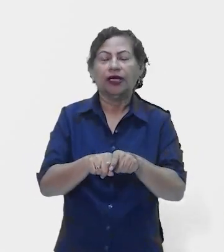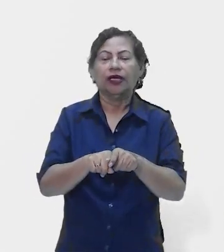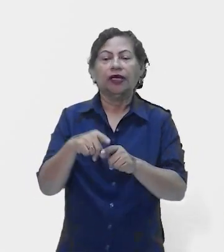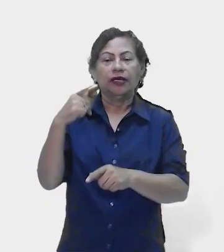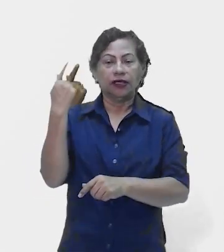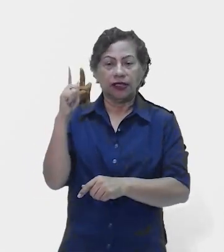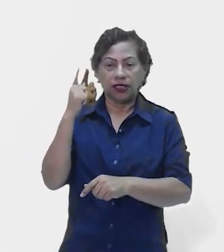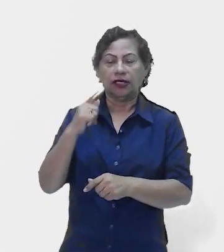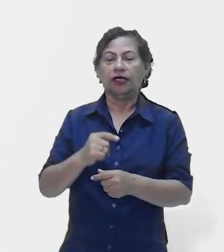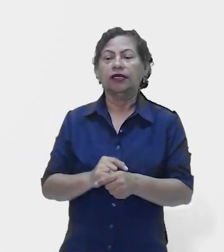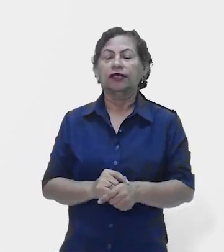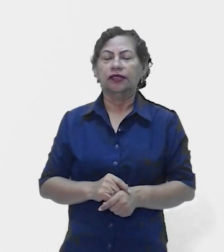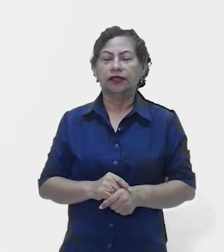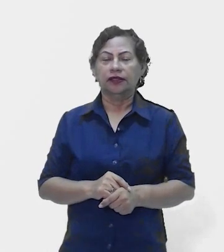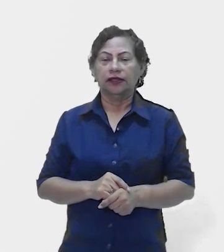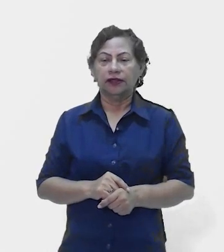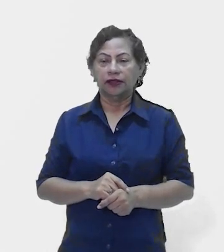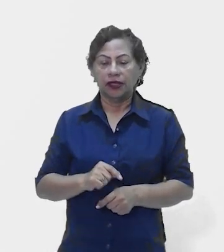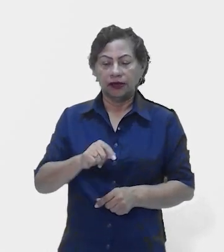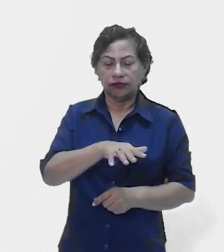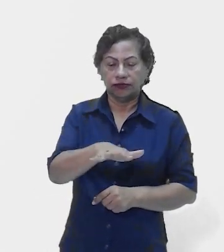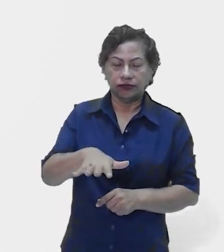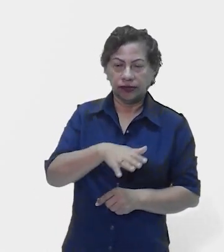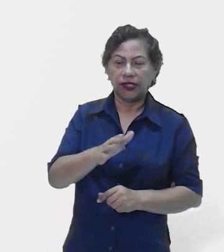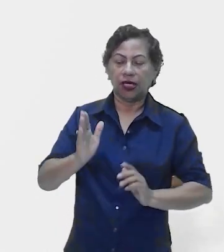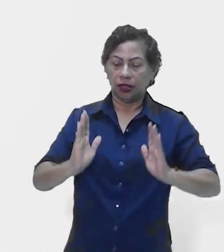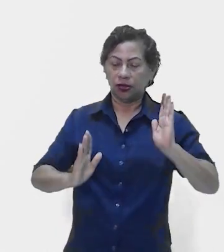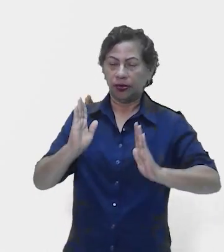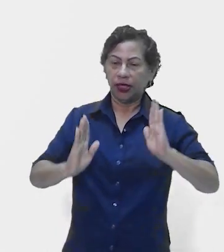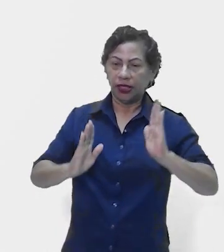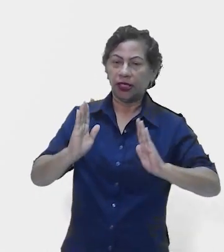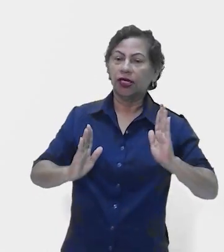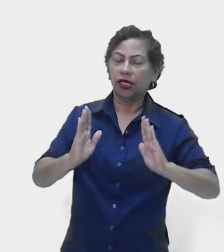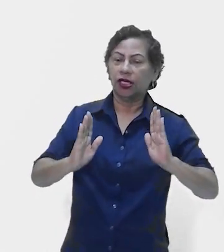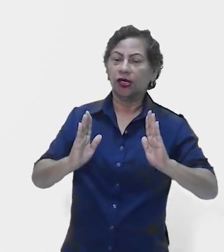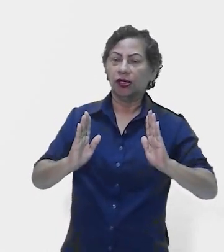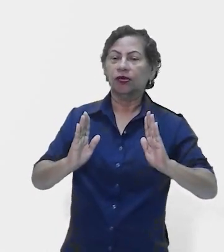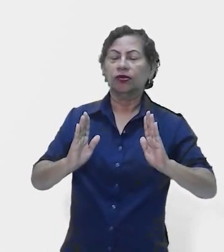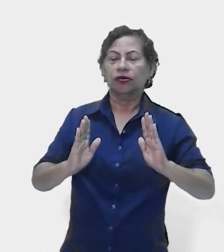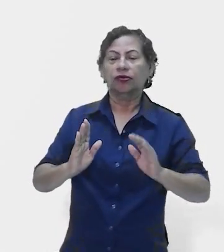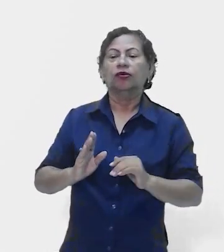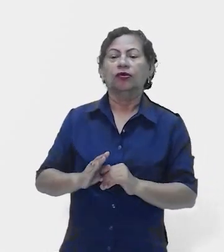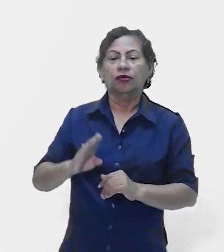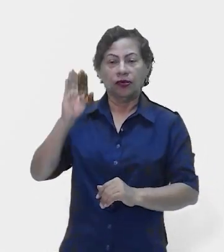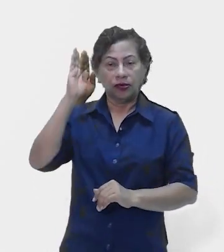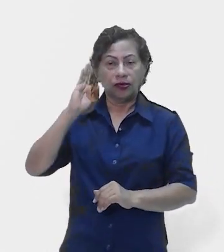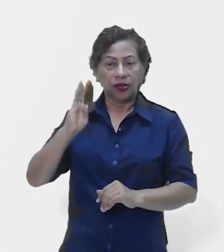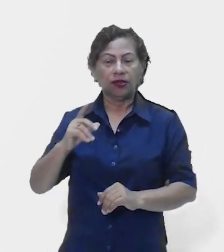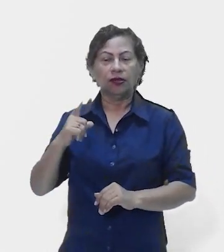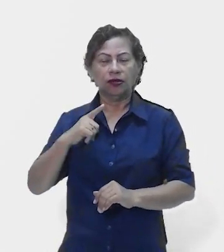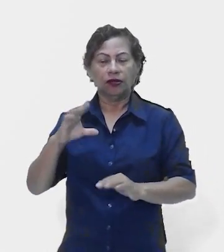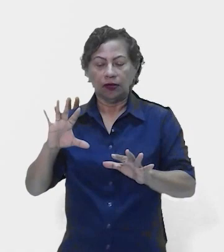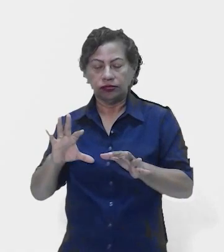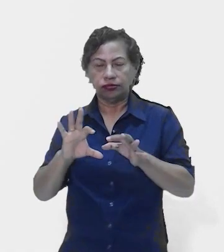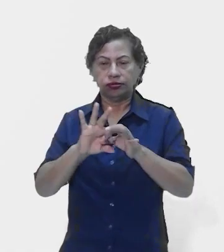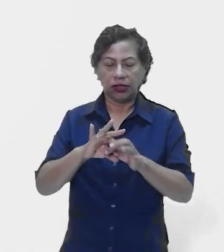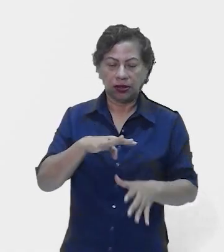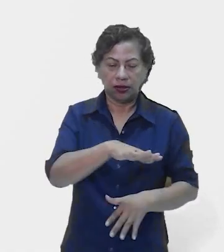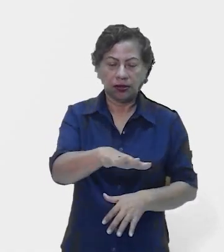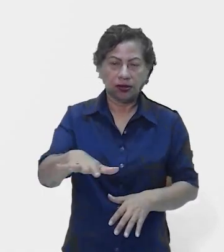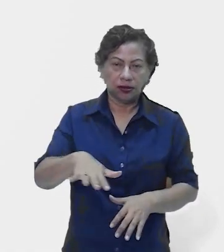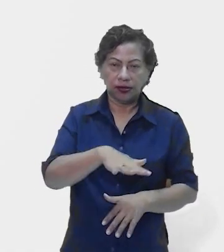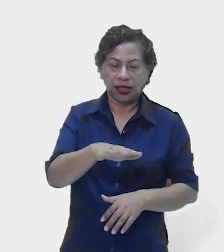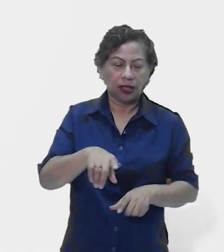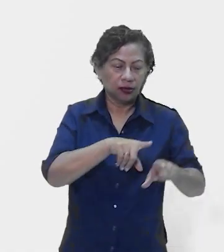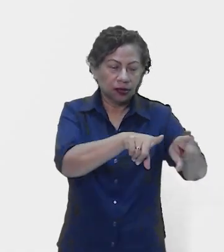Desde o período colonial, o espaço rural brasileiro ele vem sendo consolidado. Com a consolidação do espaço rural,